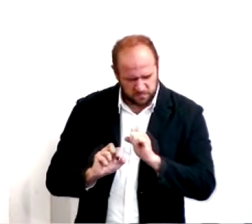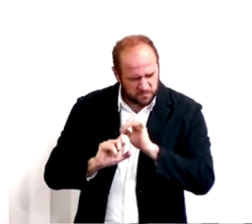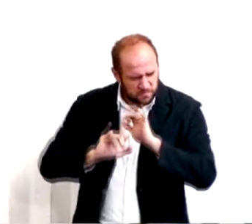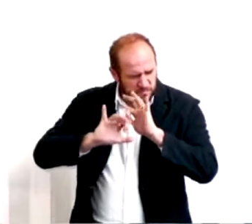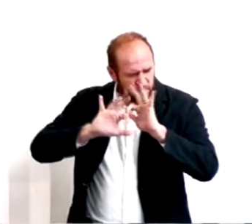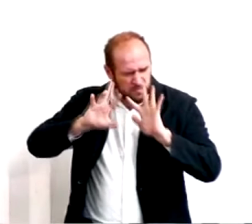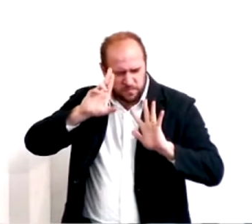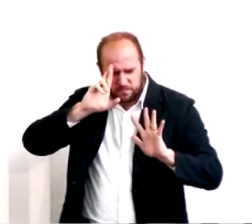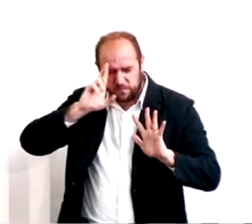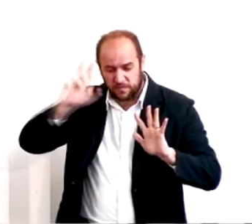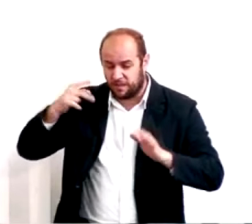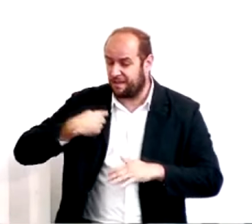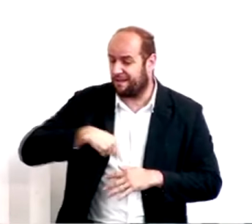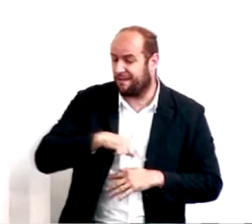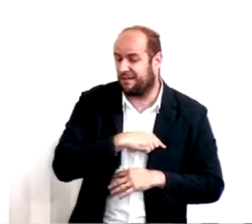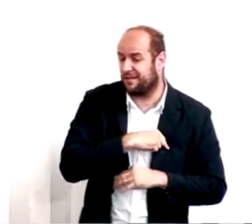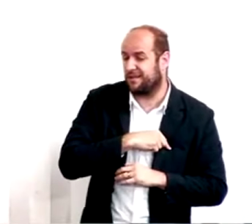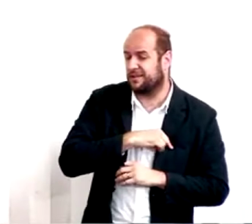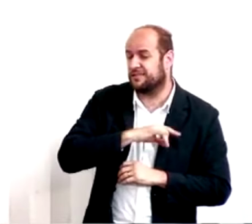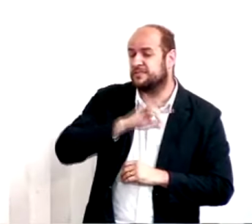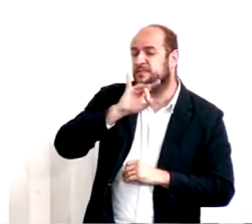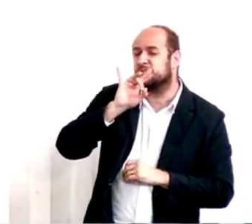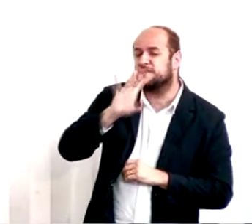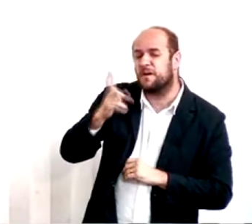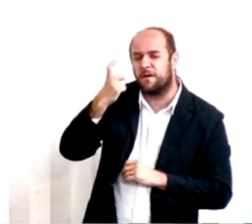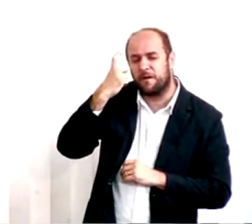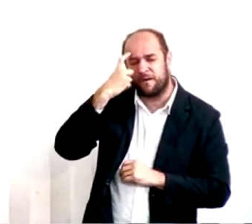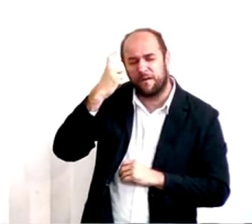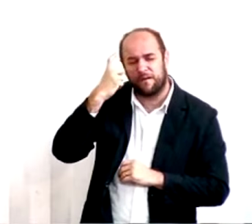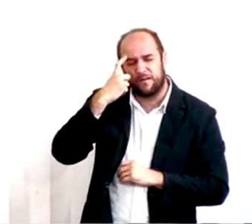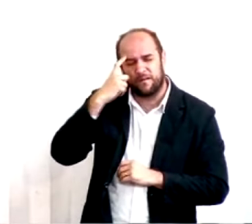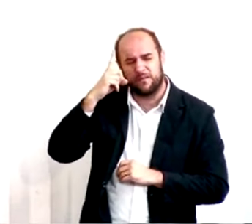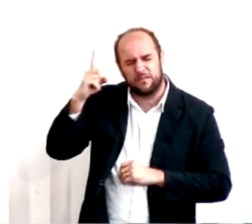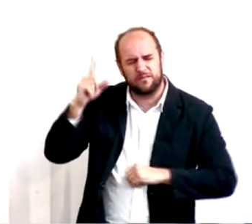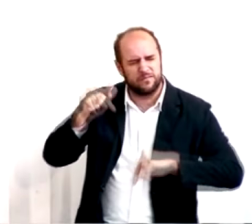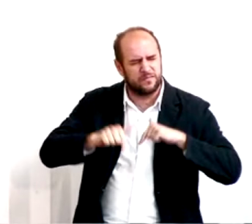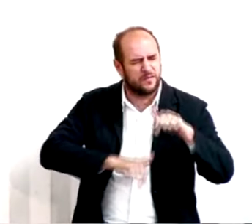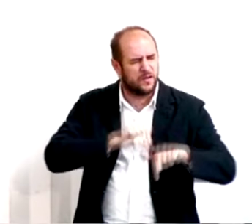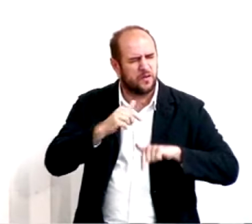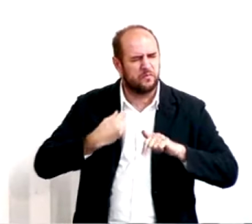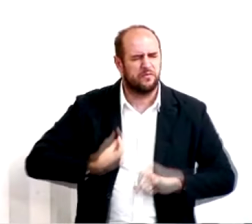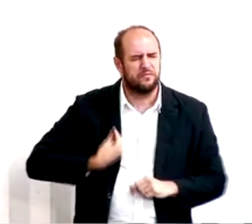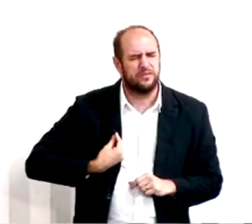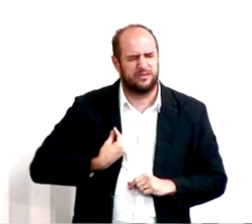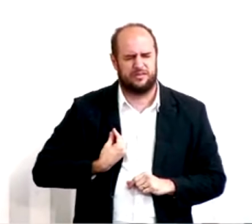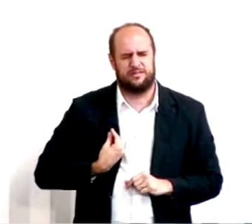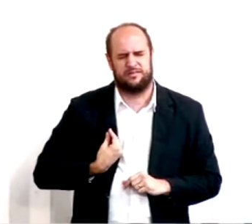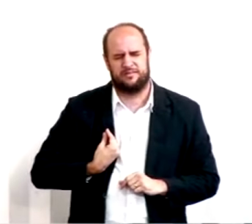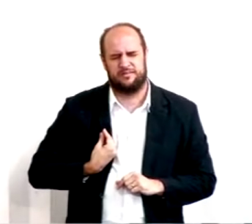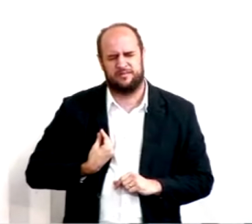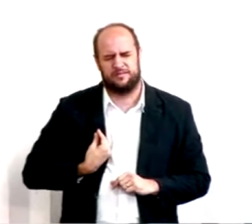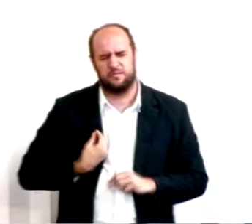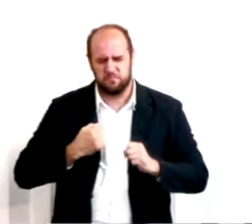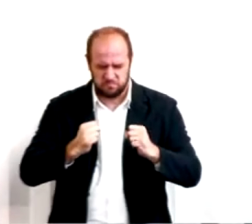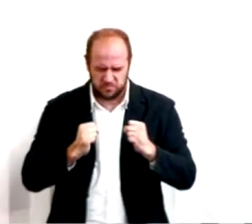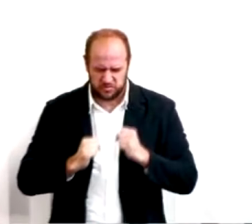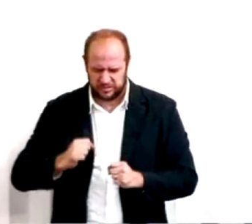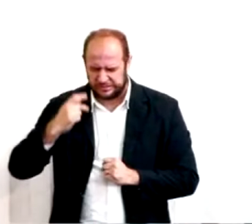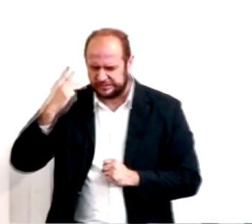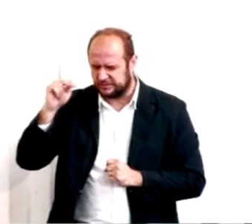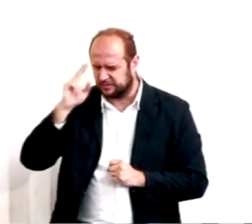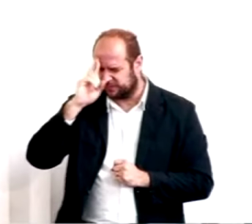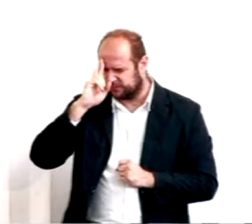glorifica de nós espera a consciência que poder é esse que faz todas essas coisas que poder é esse que mudou uma